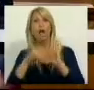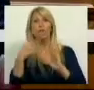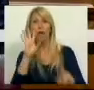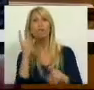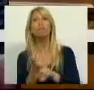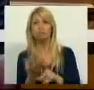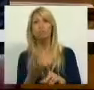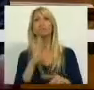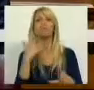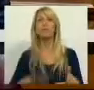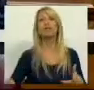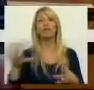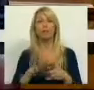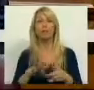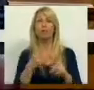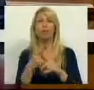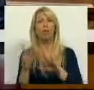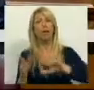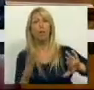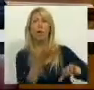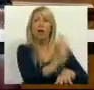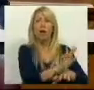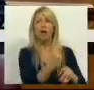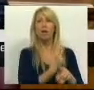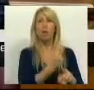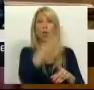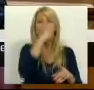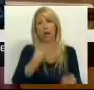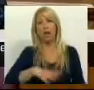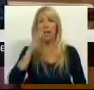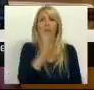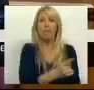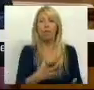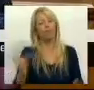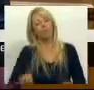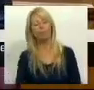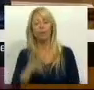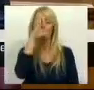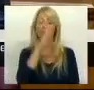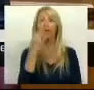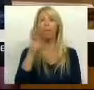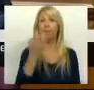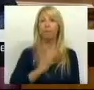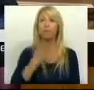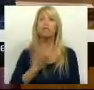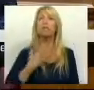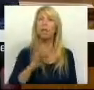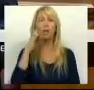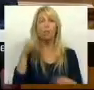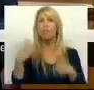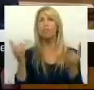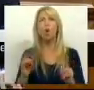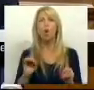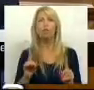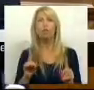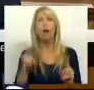para evitar a imoralidade que o Governo pretende impor. Mas não, o Governo, PSD e CDS não tem dado mostras de